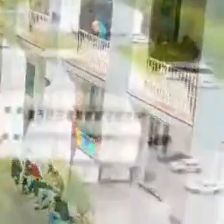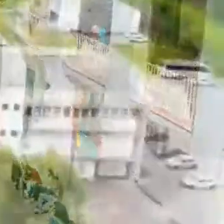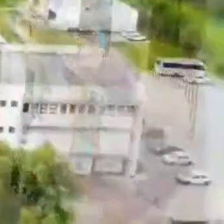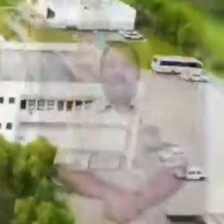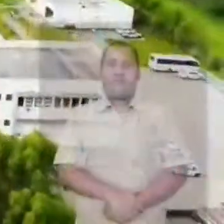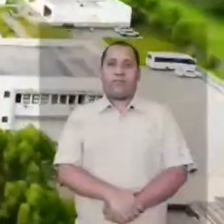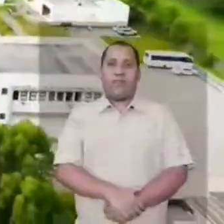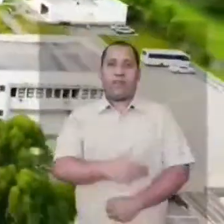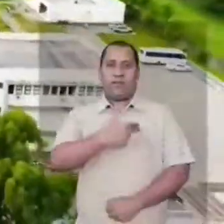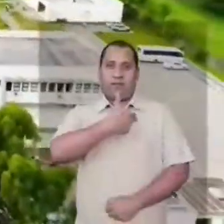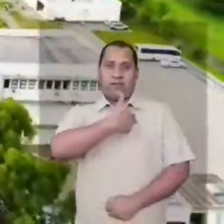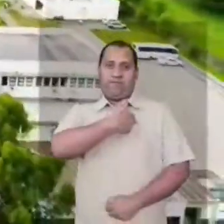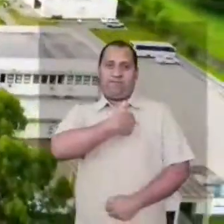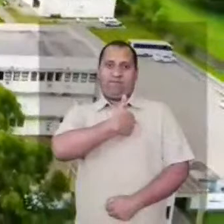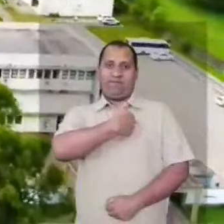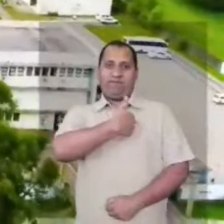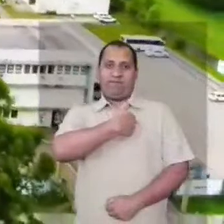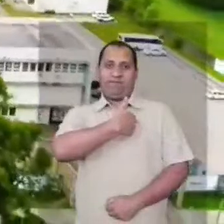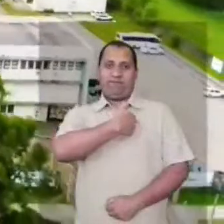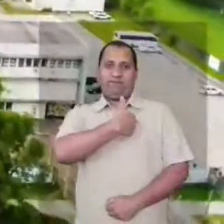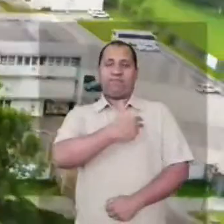São Borja